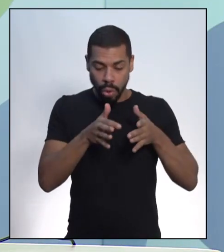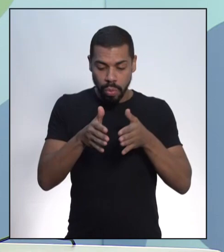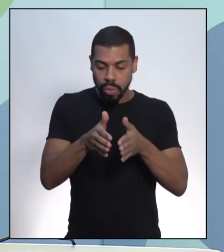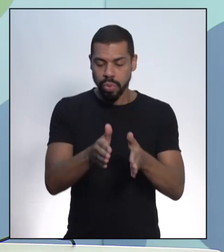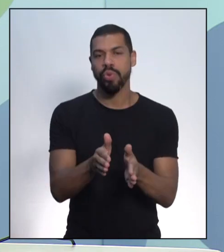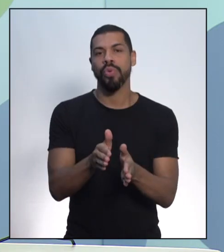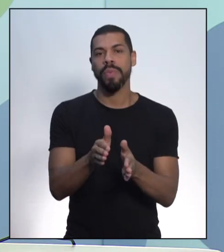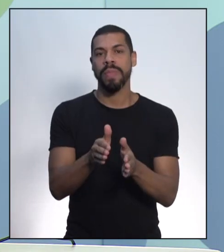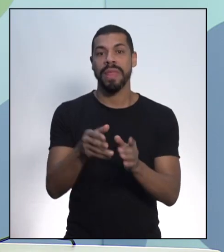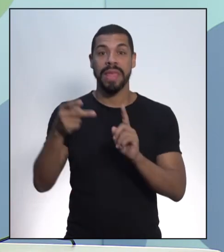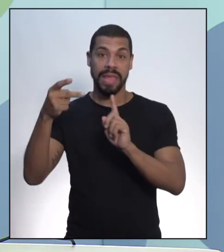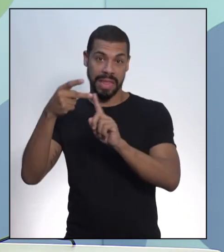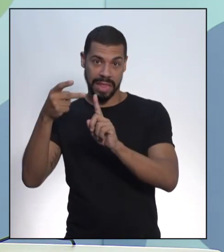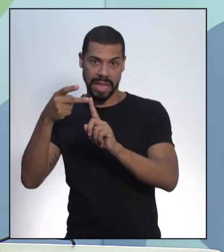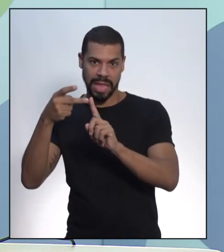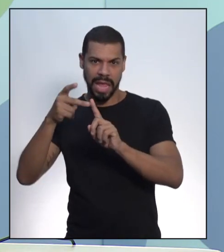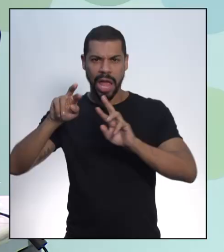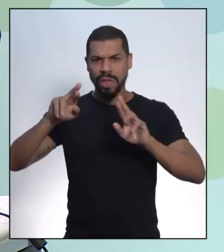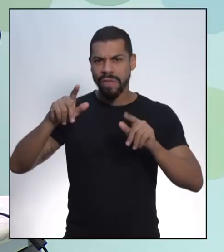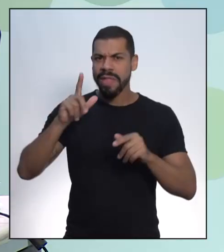vem da estação de tratamento.